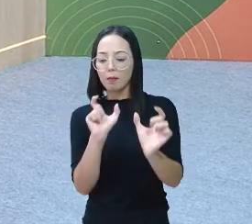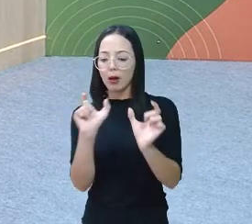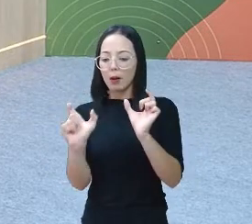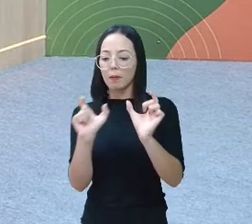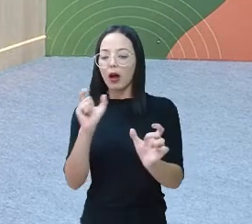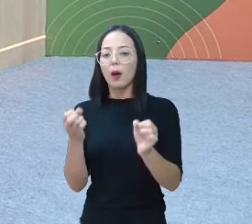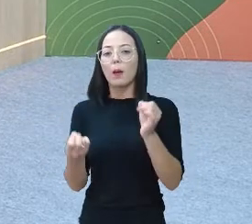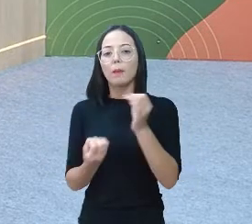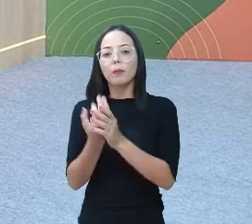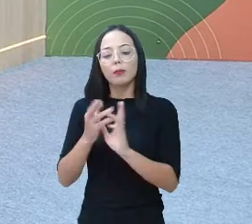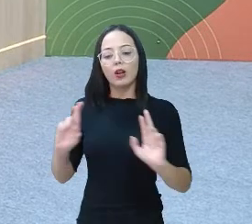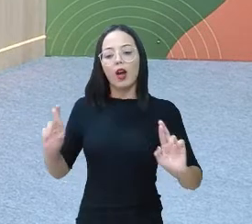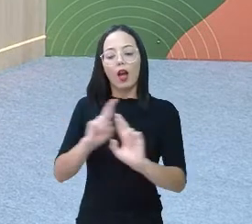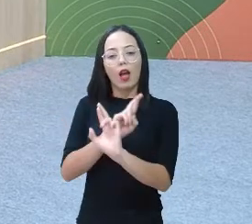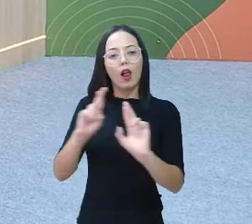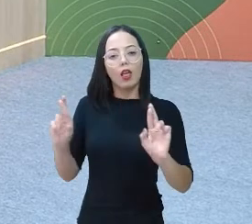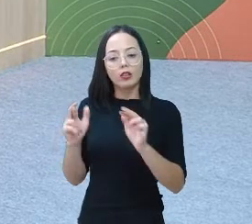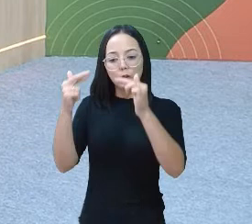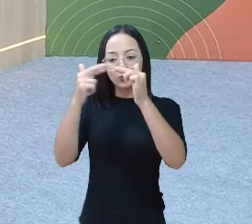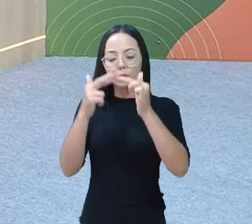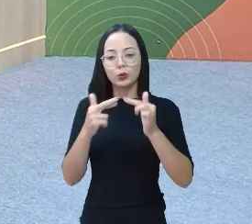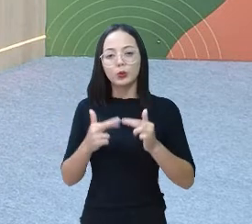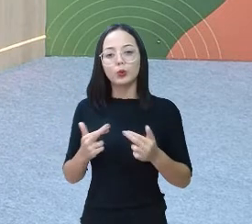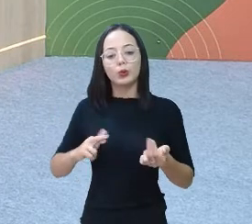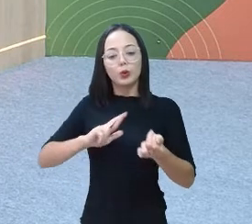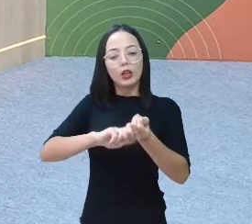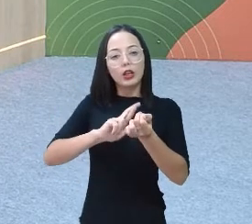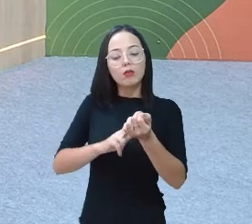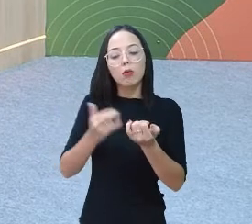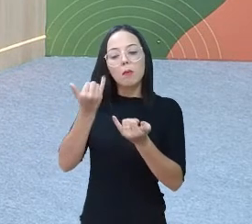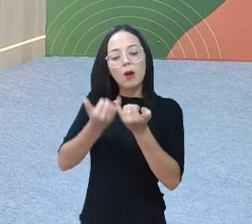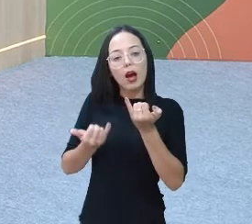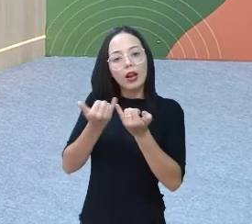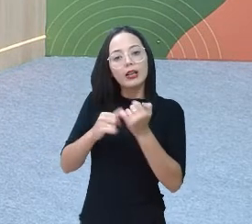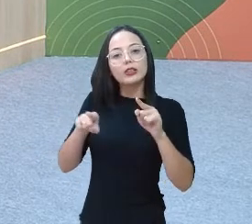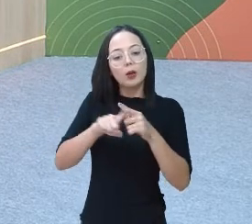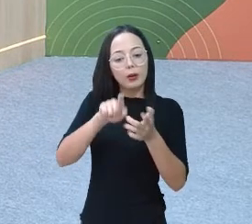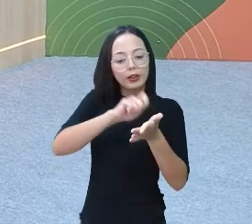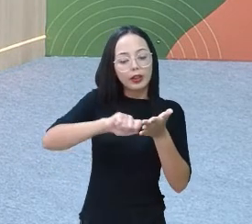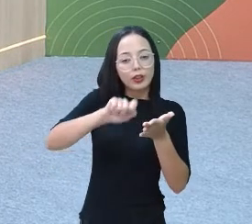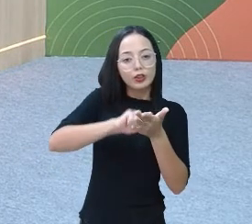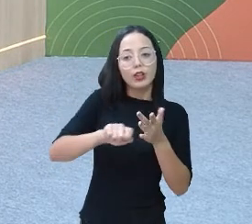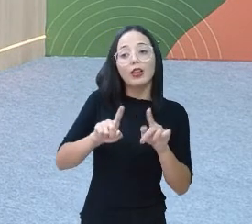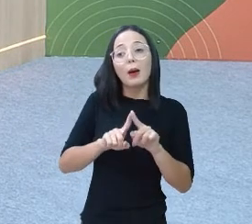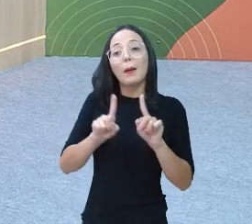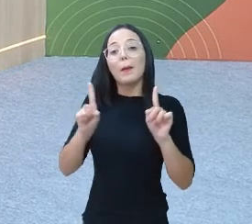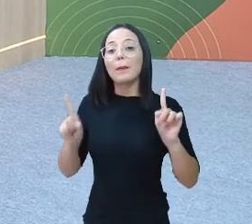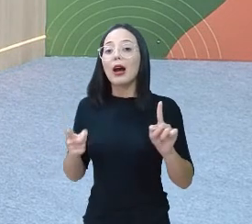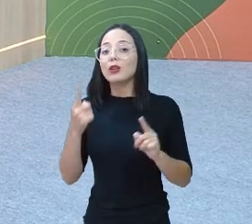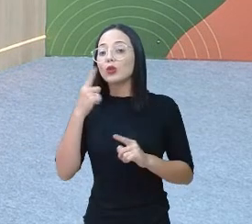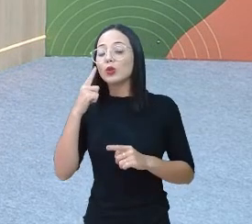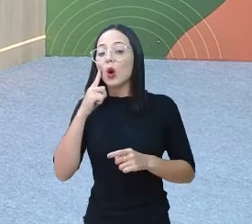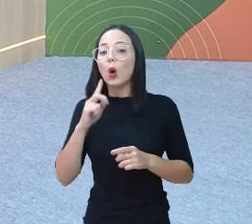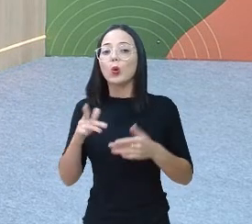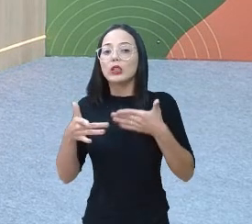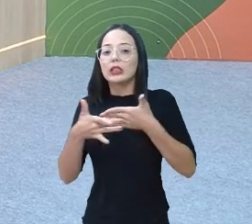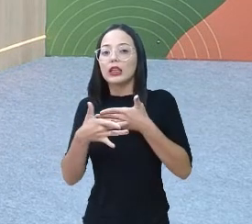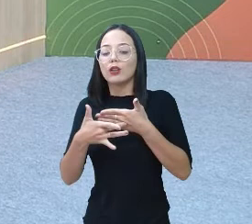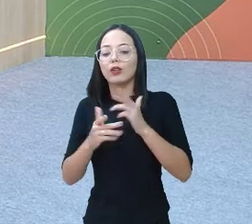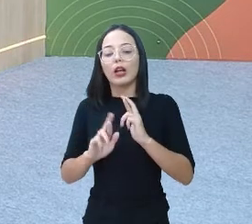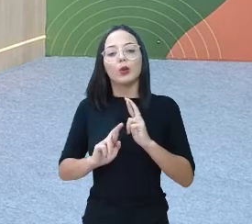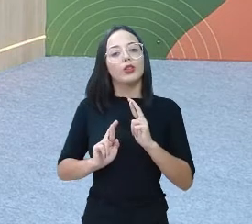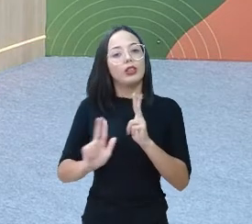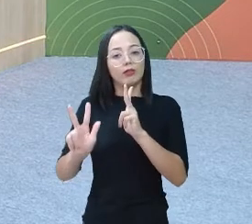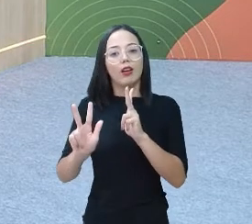si uma relação de sonoridade muito próxima, né? Elas se parecem, inclusive, na escrita, mas o valor semântico, o significado